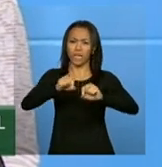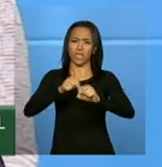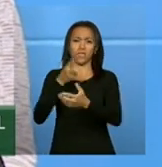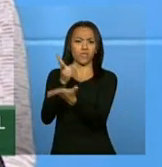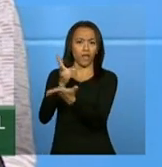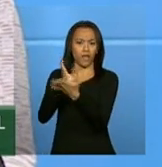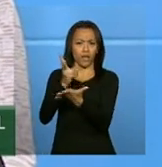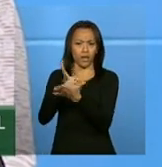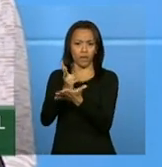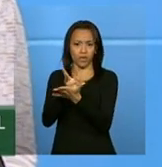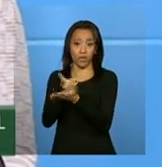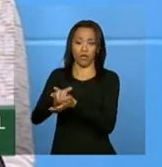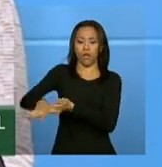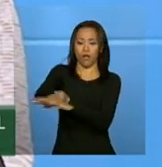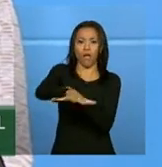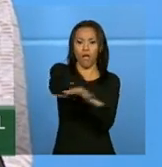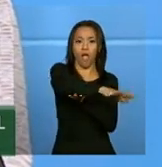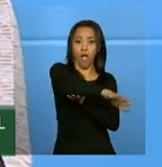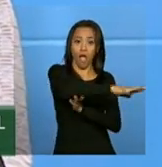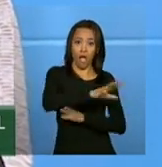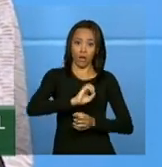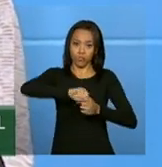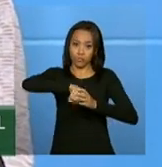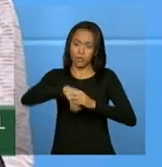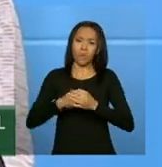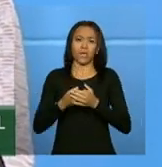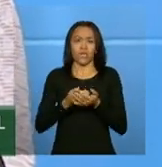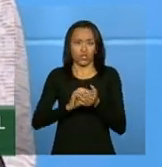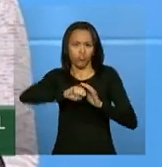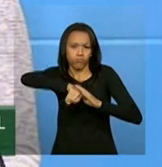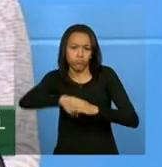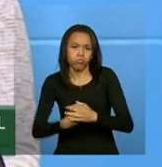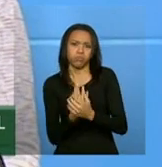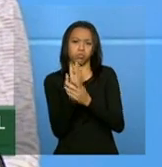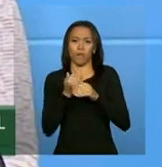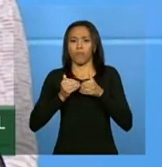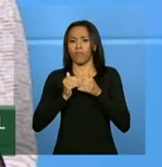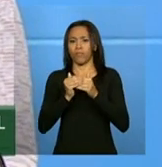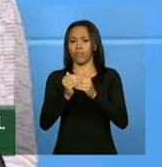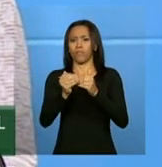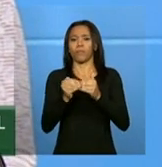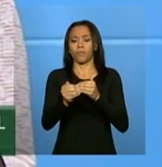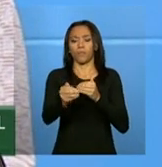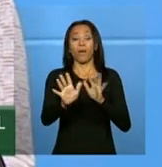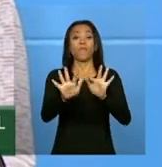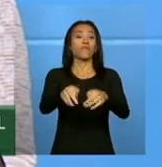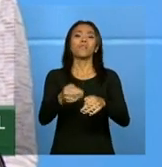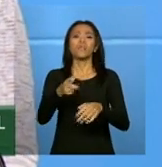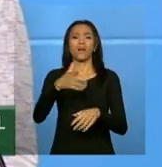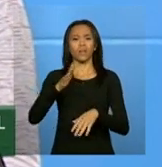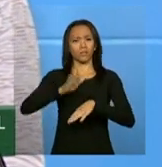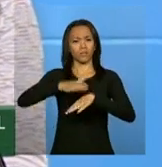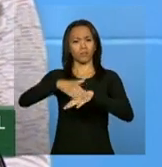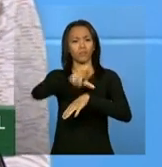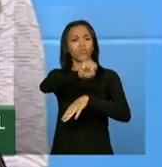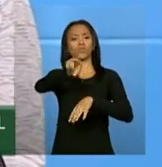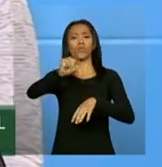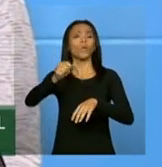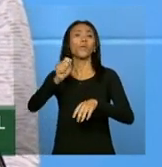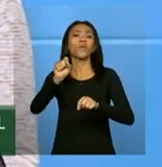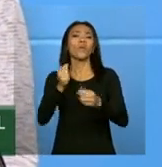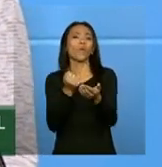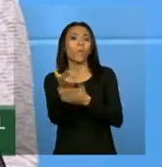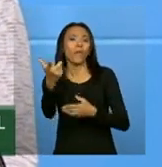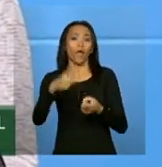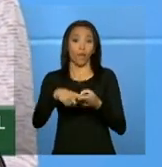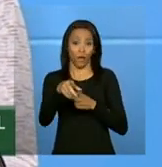cadeia produtiva, do começo ao fim, em que as pessoas possam escolher o que vão comprar, que elas escolham, crianças devem